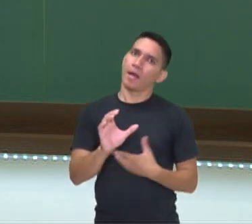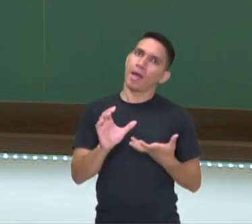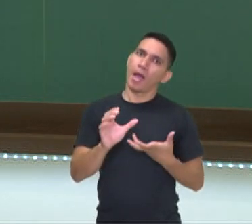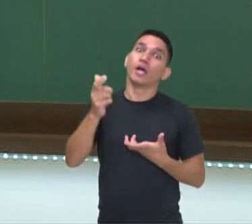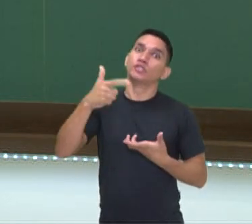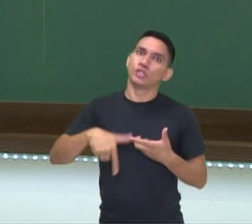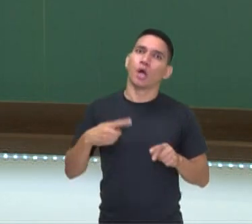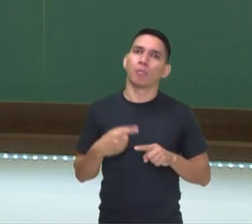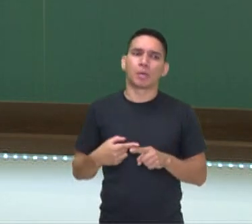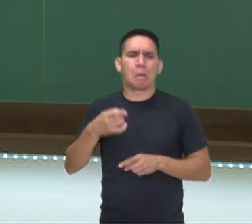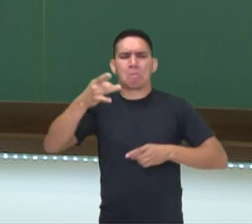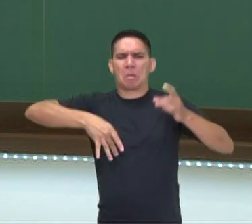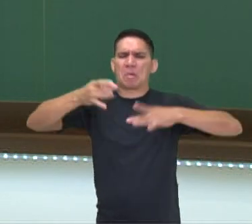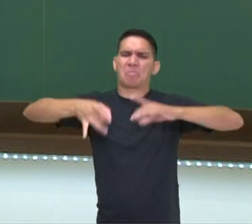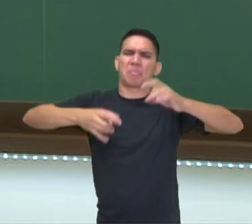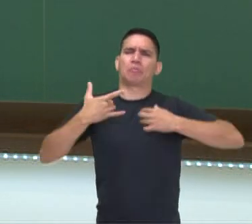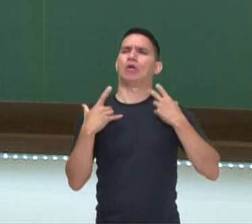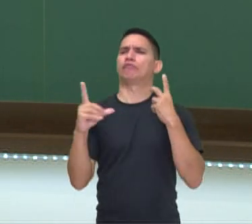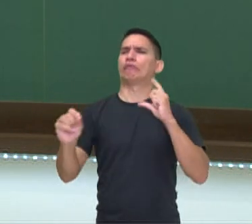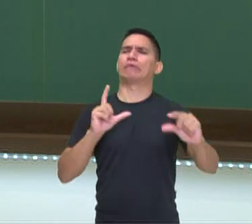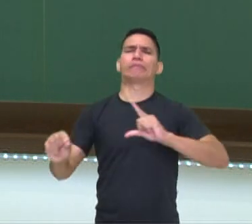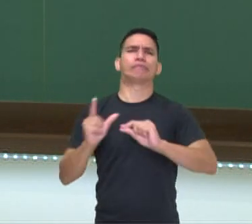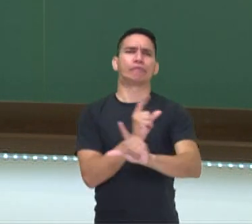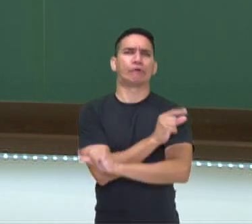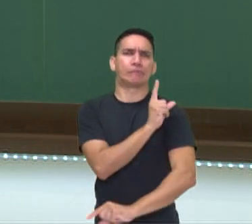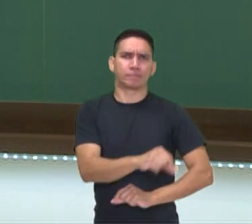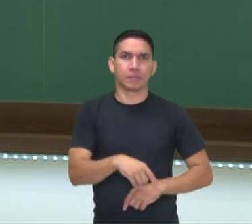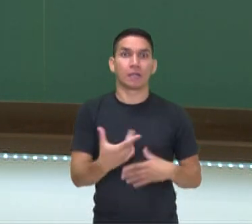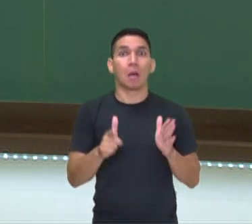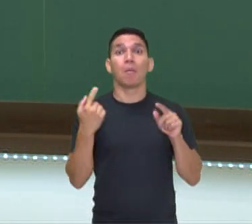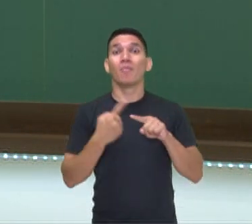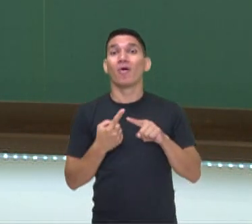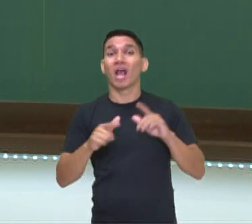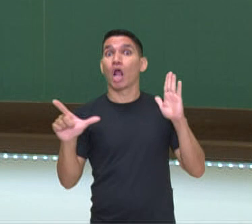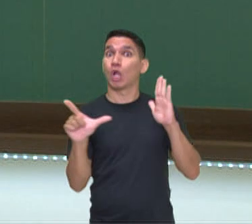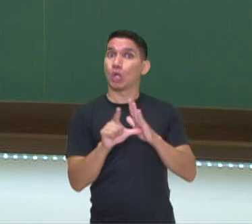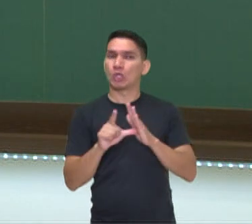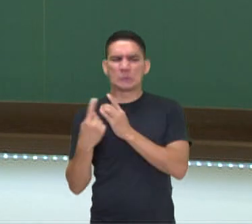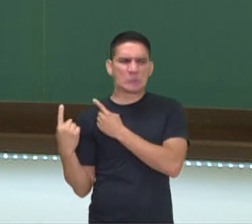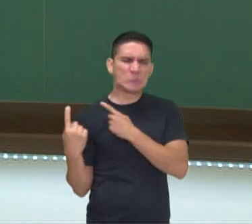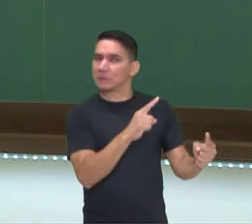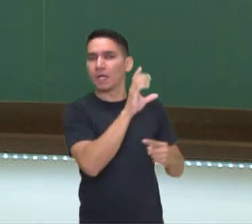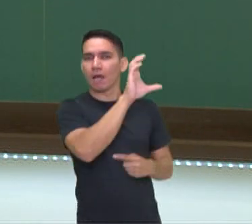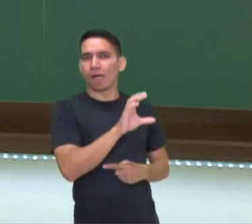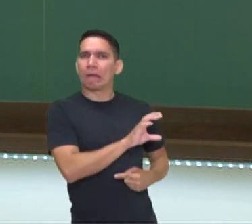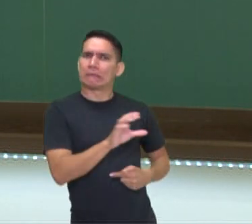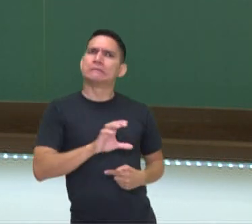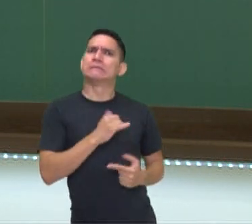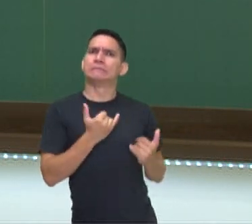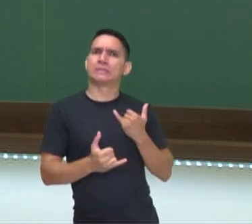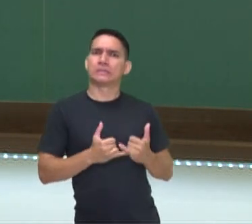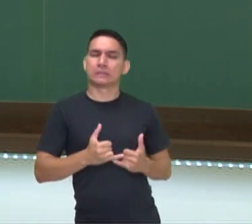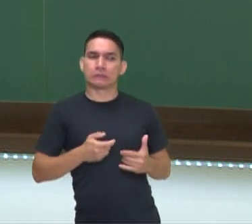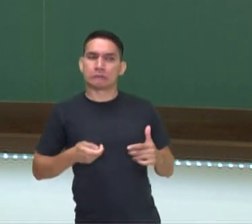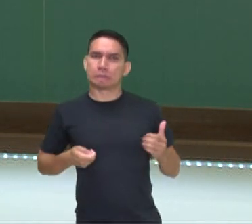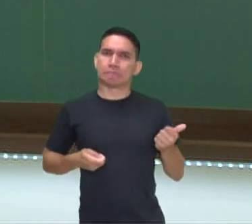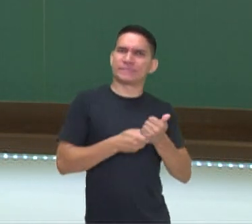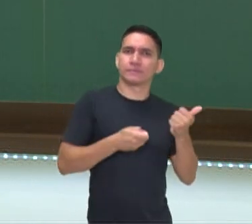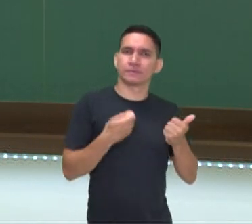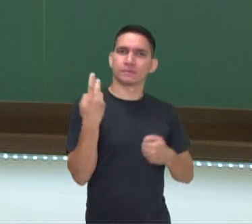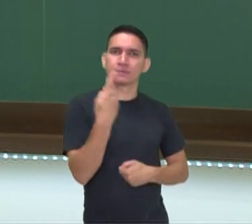tinha perdido um monte de fiel. Né? O Lutero foi uma amarração na história da